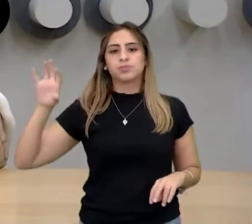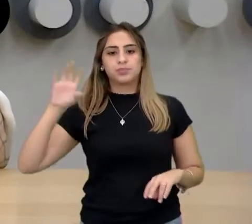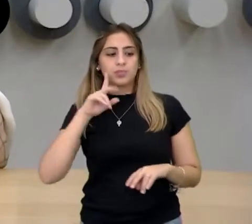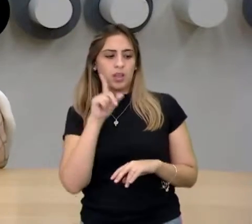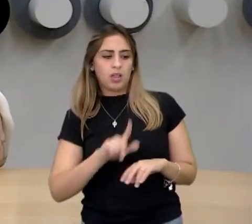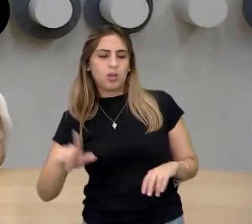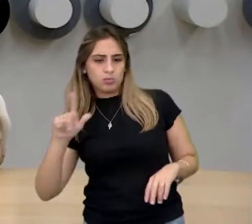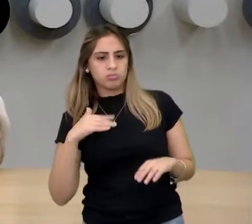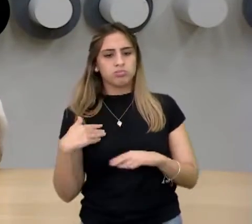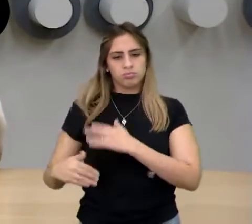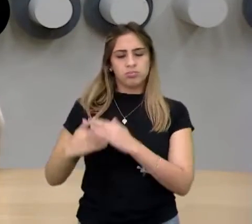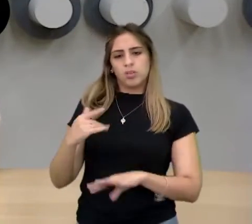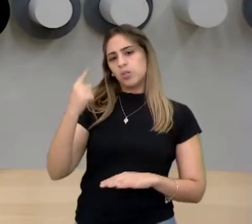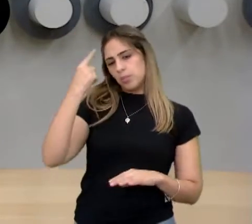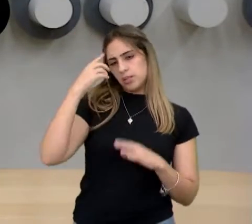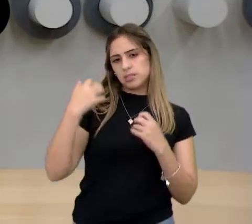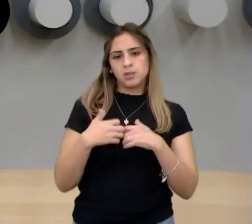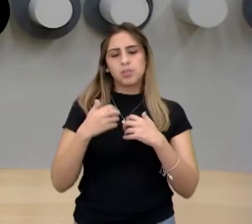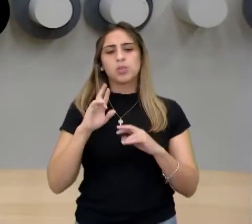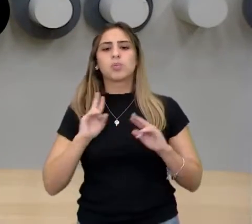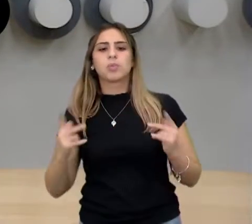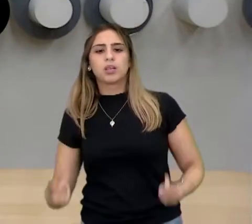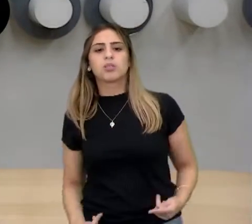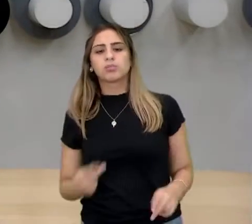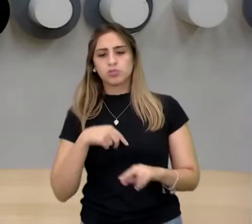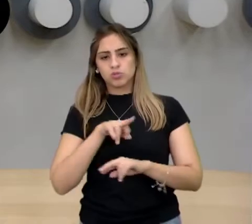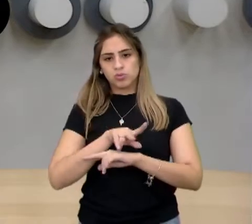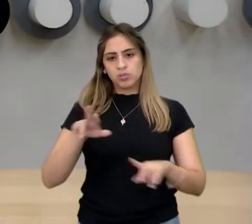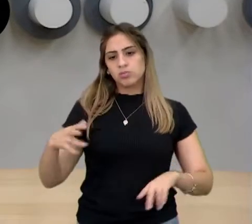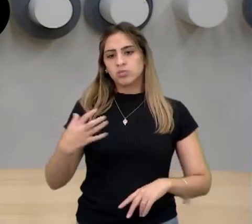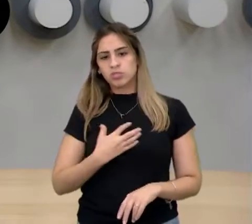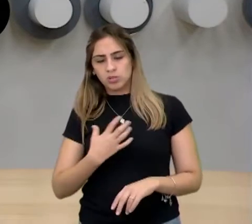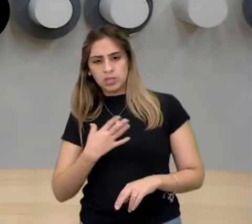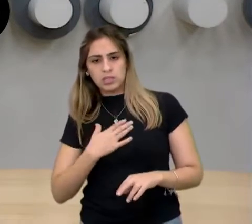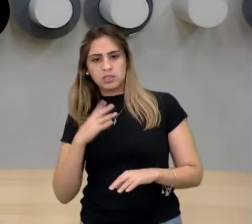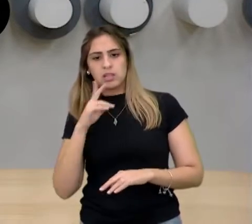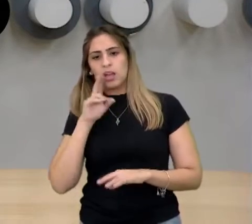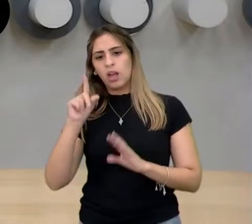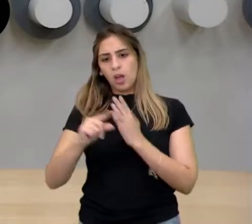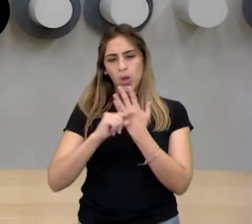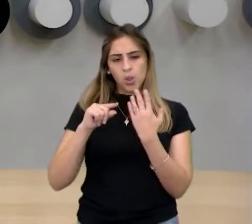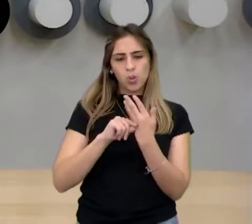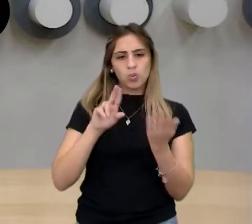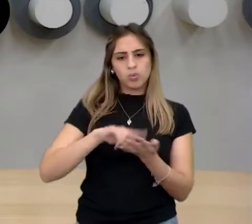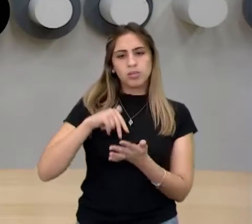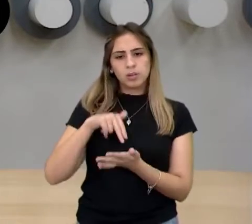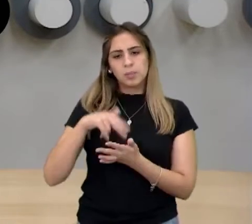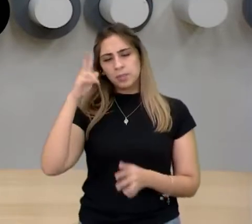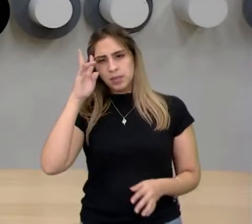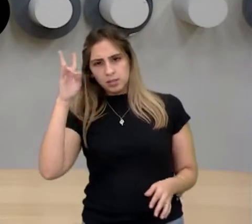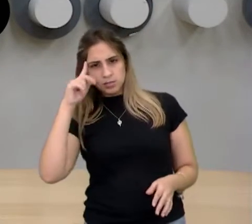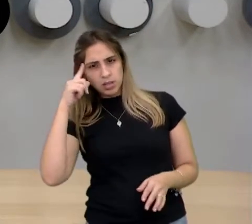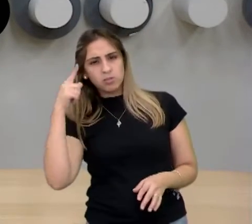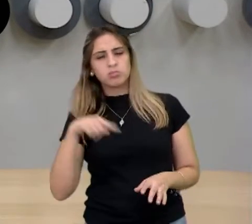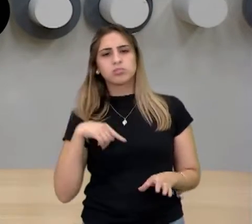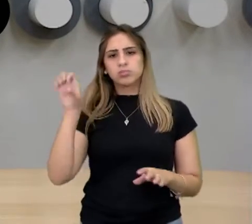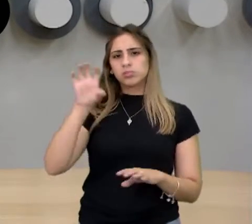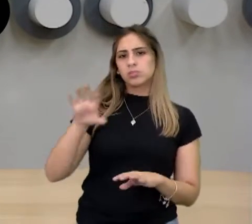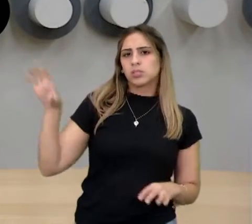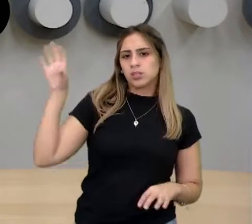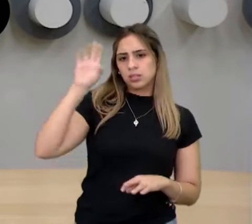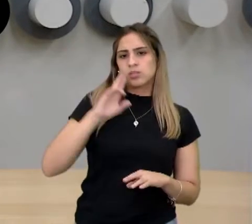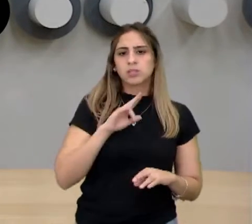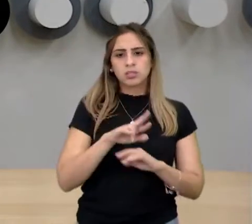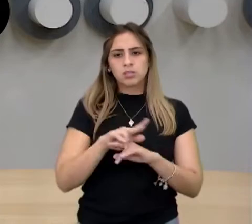que, ao longo do pensamento humano, diferentes foram as autoras e os autores que pensaram o Estado em